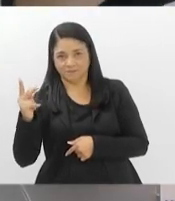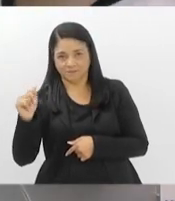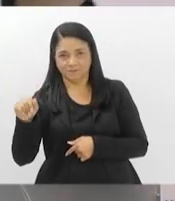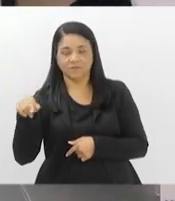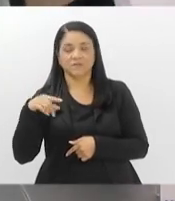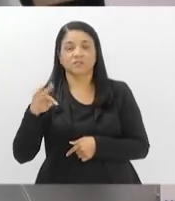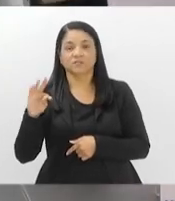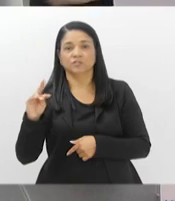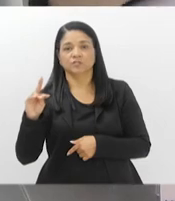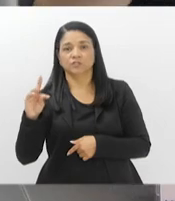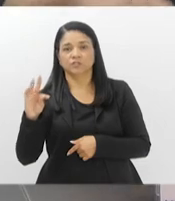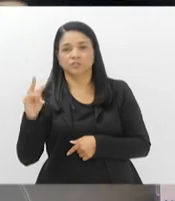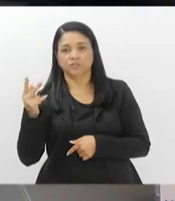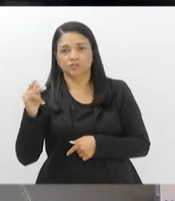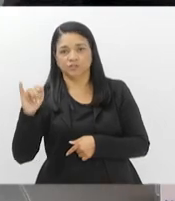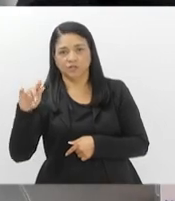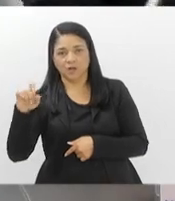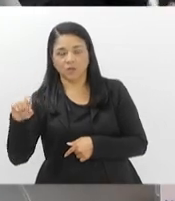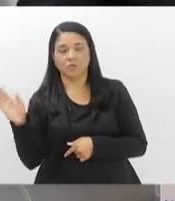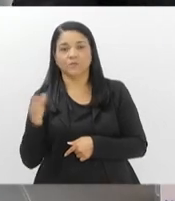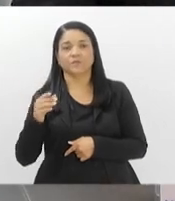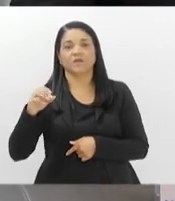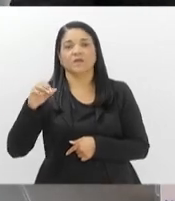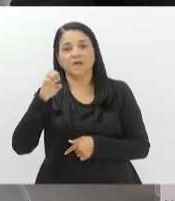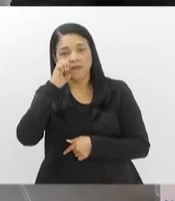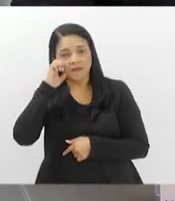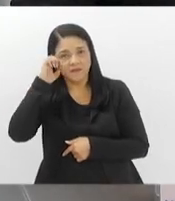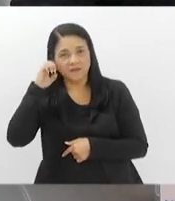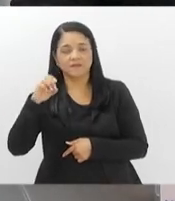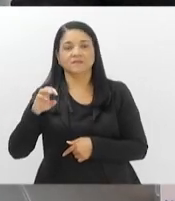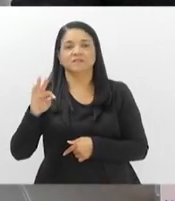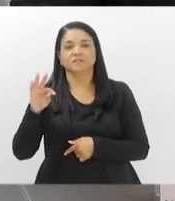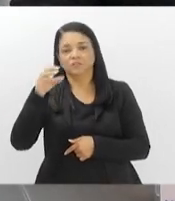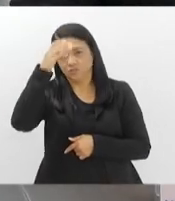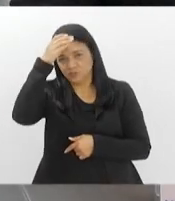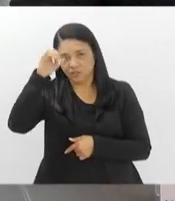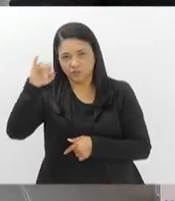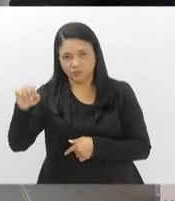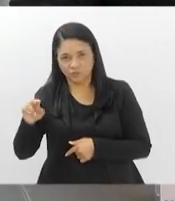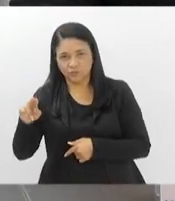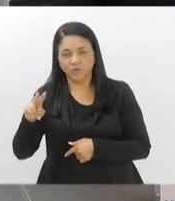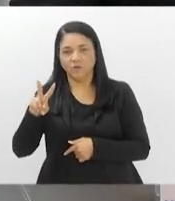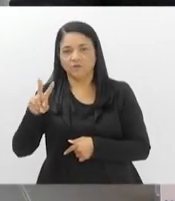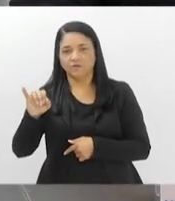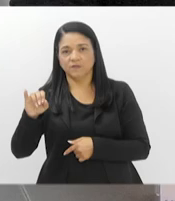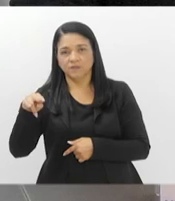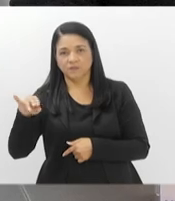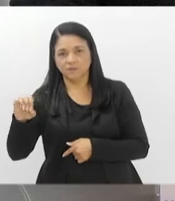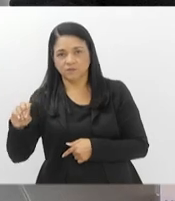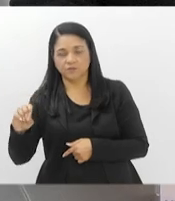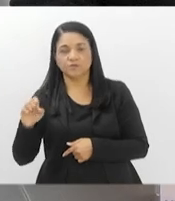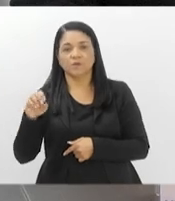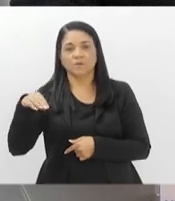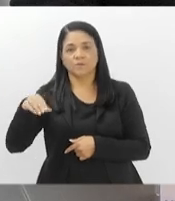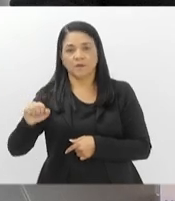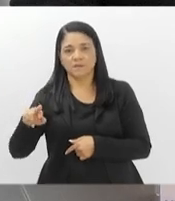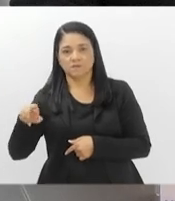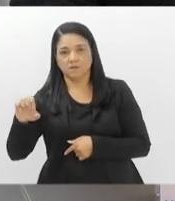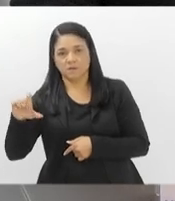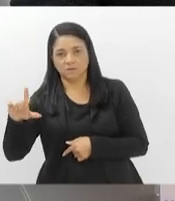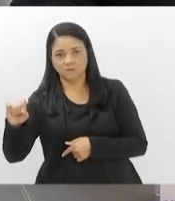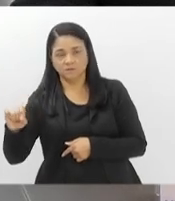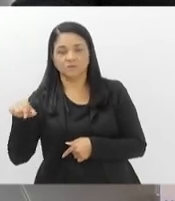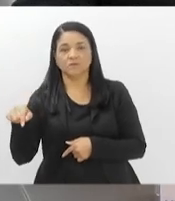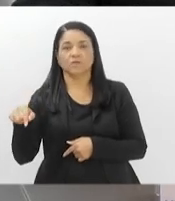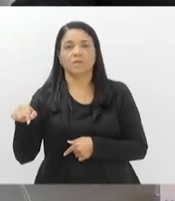Élica takimoto tiju Marcelo Dino Vinícius cozolino e depois por um